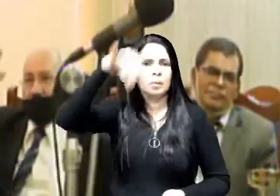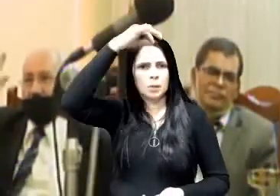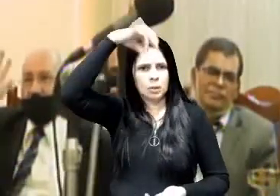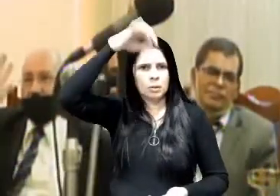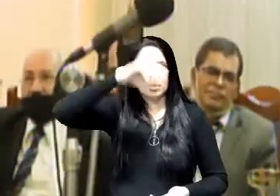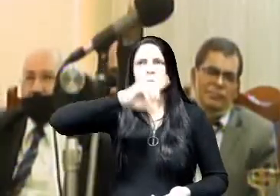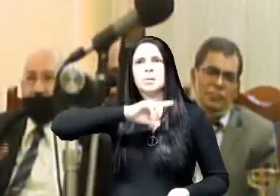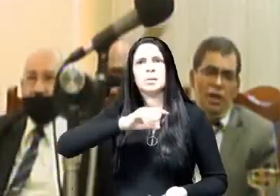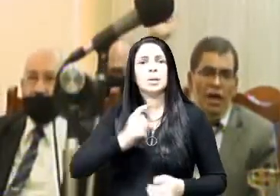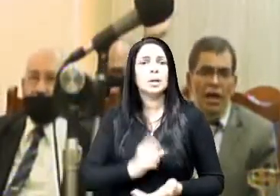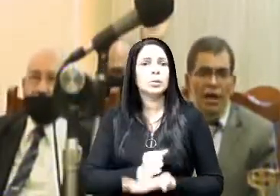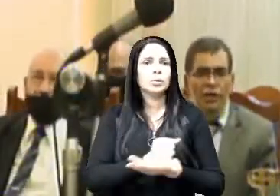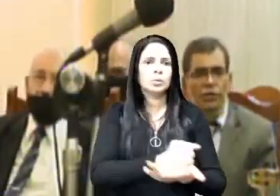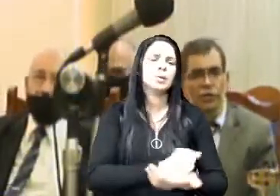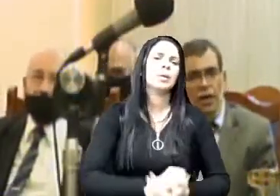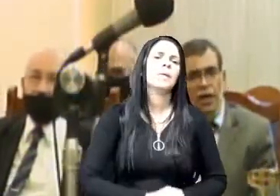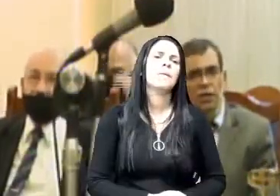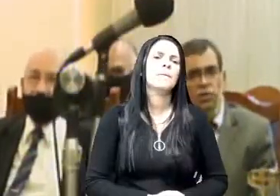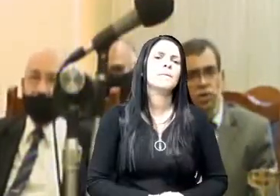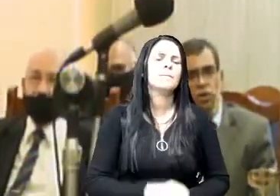ajuda.